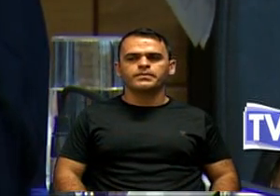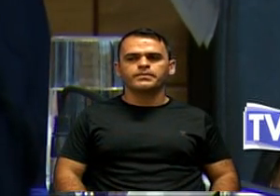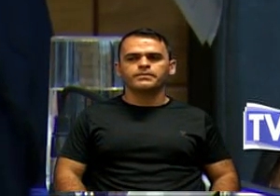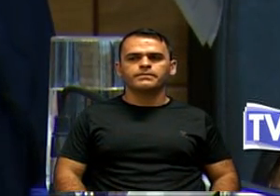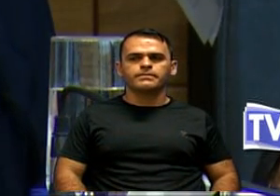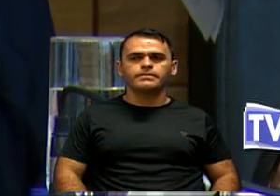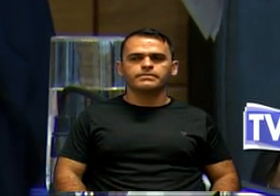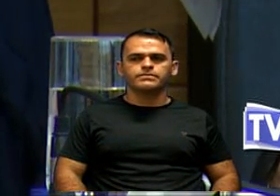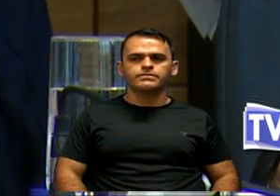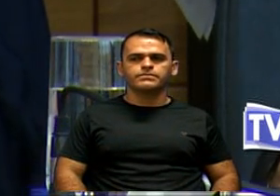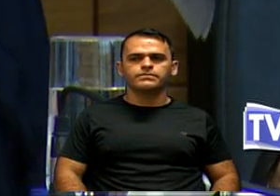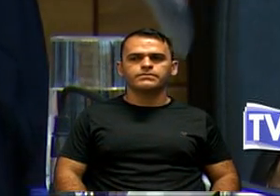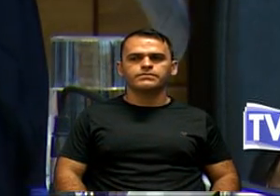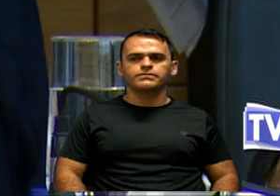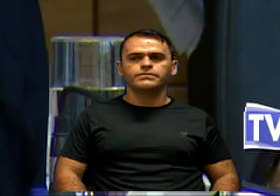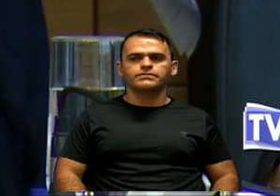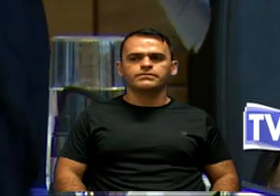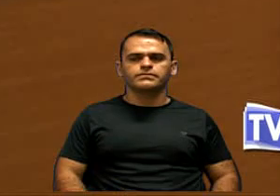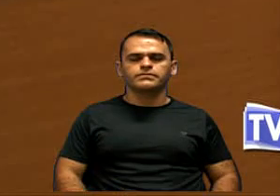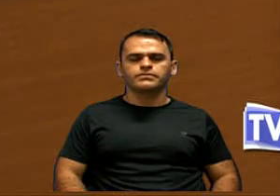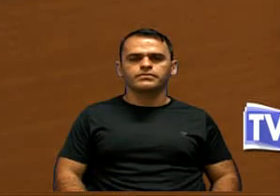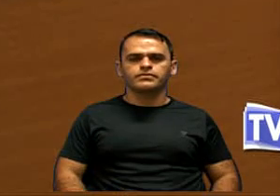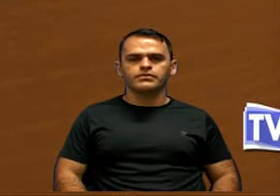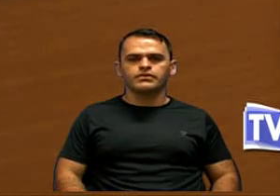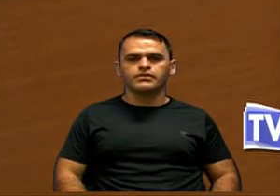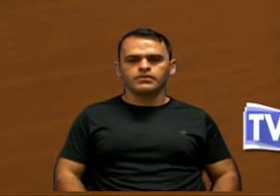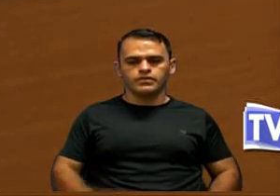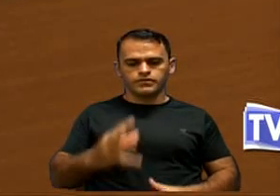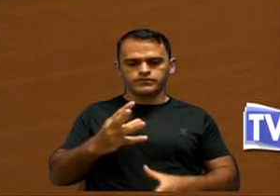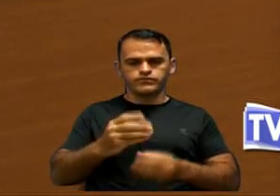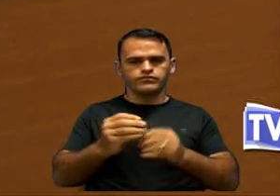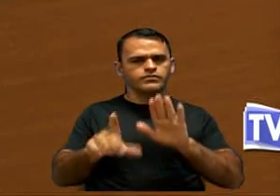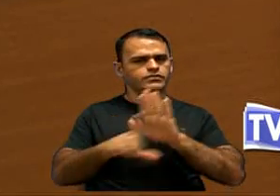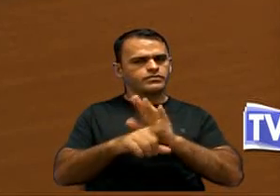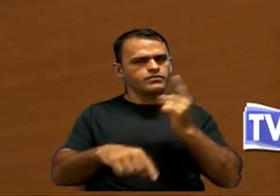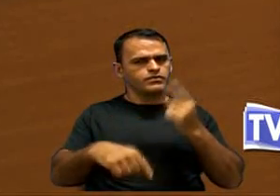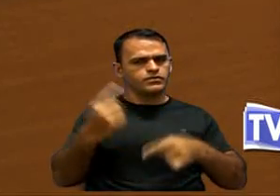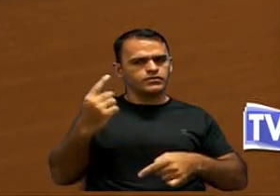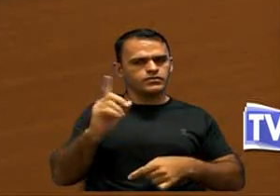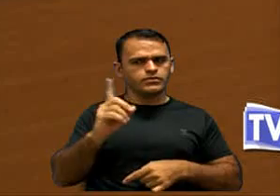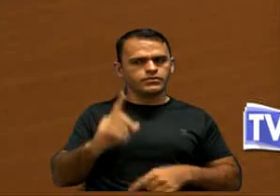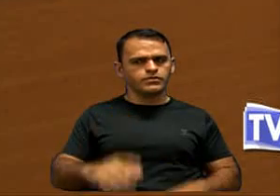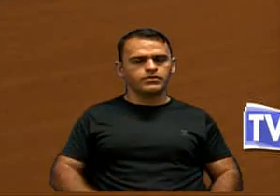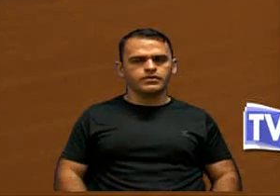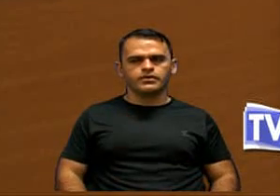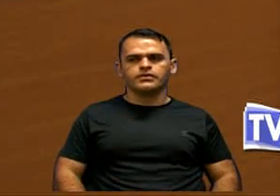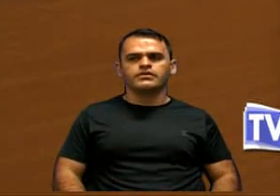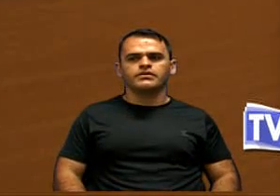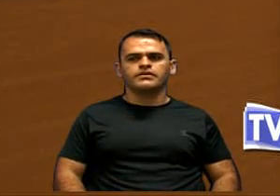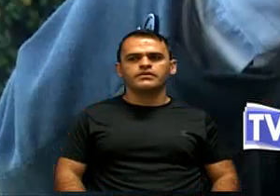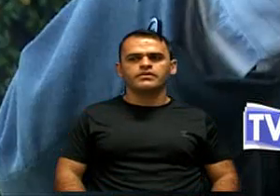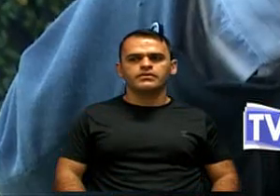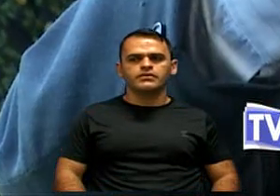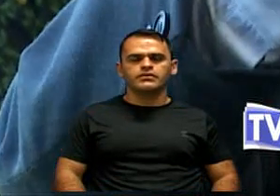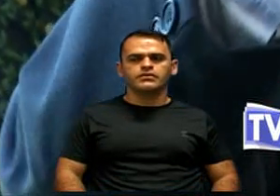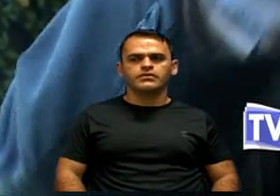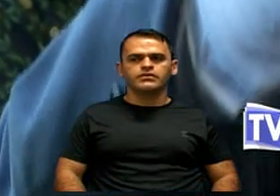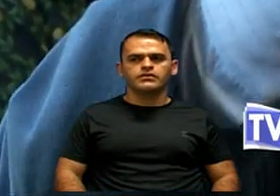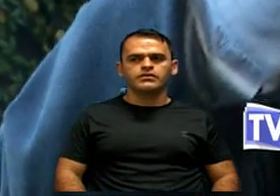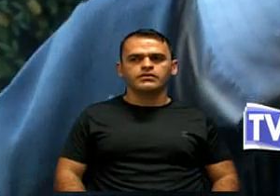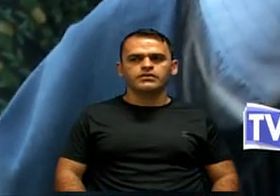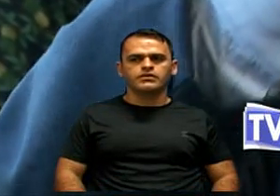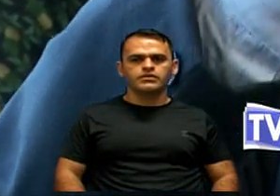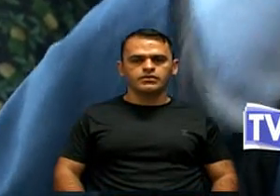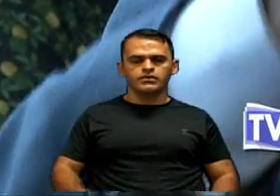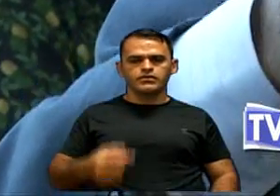Fica. A emenda não é inconstitucional, não, né, Martinez? Contrário. Como é, pastor? Eu quero que fique